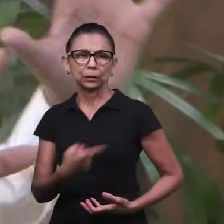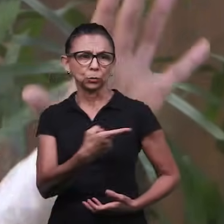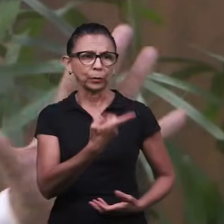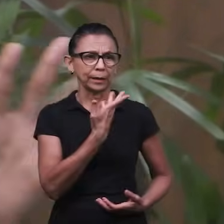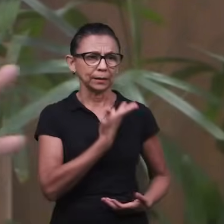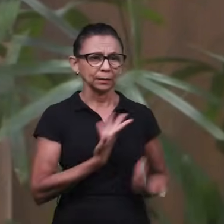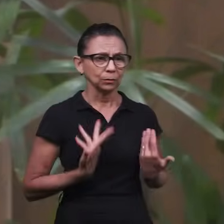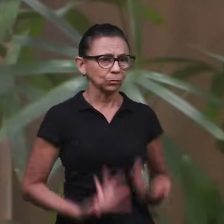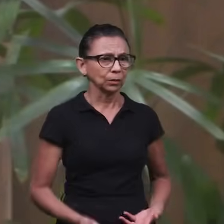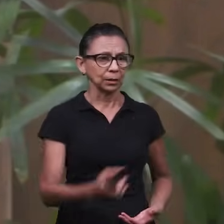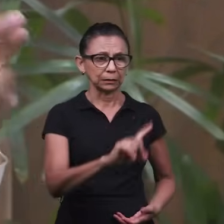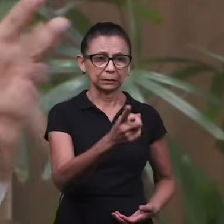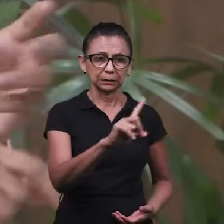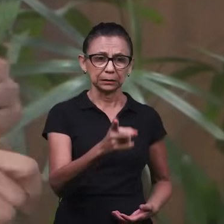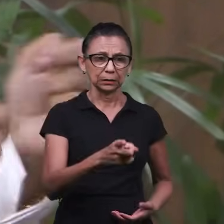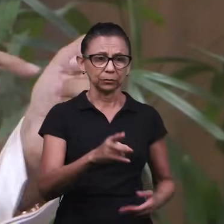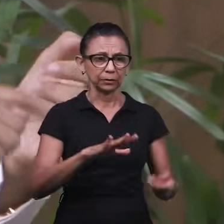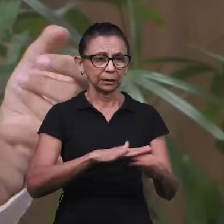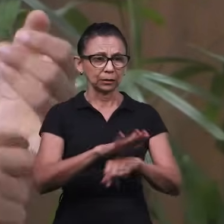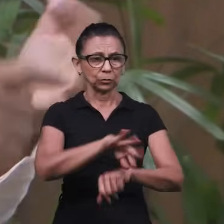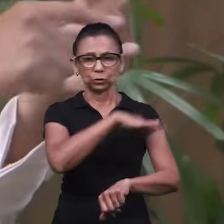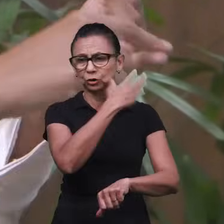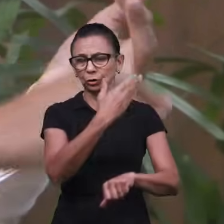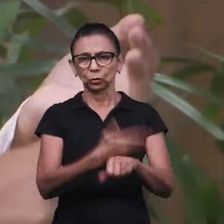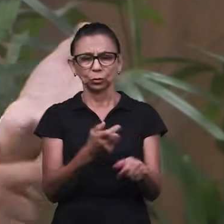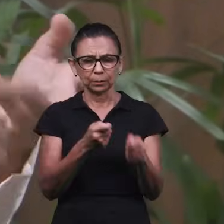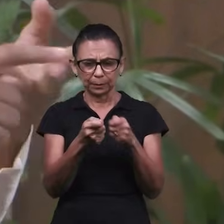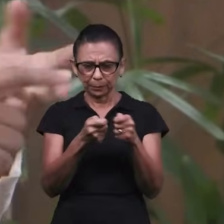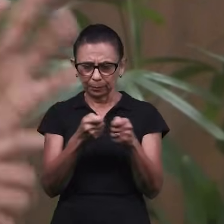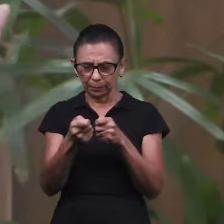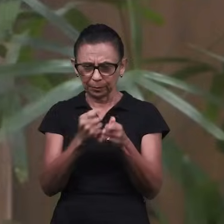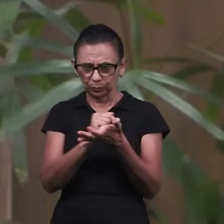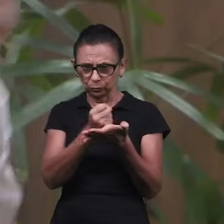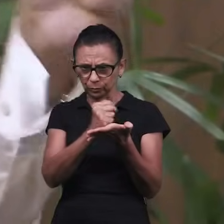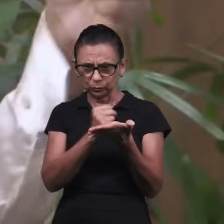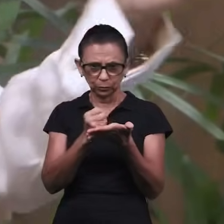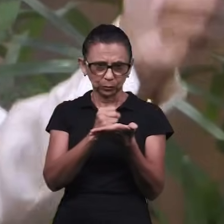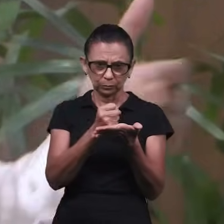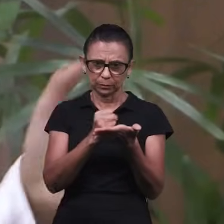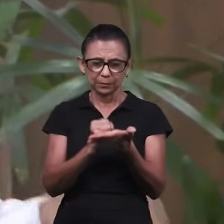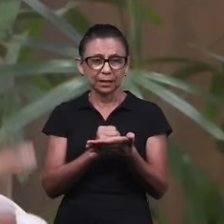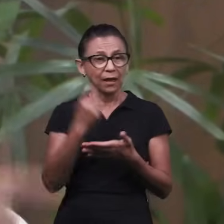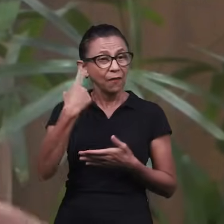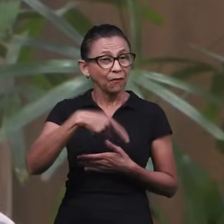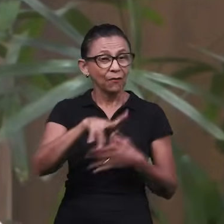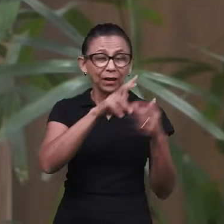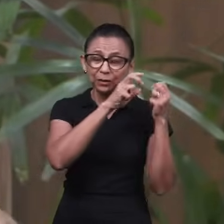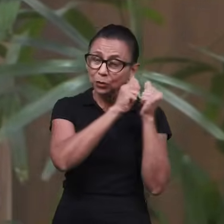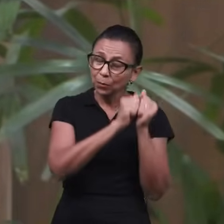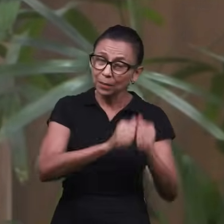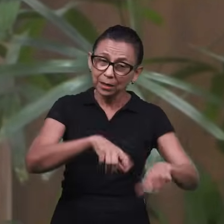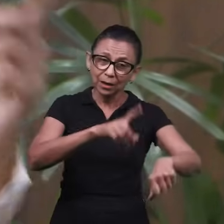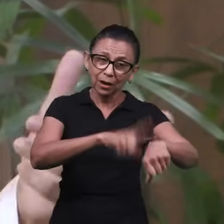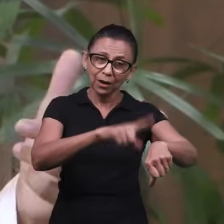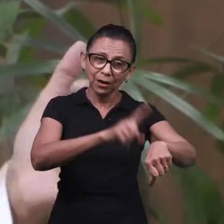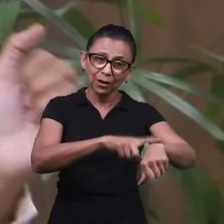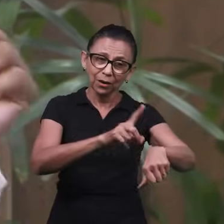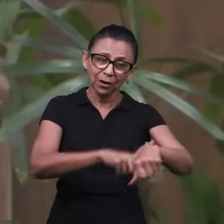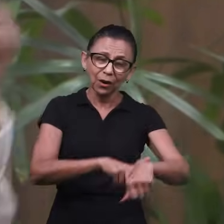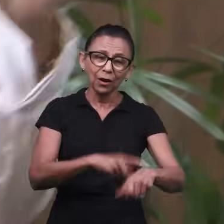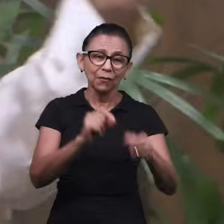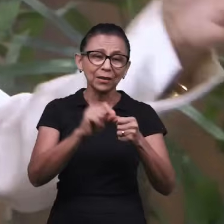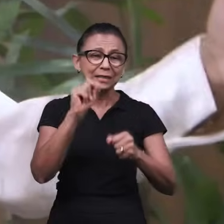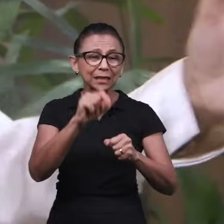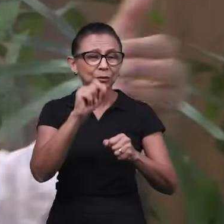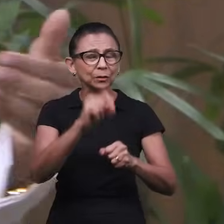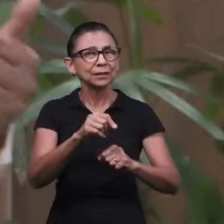fazendo um monte de... interessado, ele poderia jogar a noite toda, brincar a noite toda, e você diz, vai dormir, tem um horário, o que você está